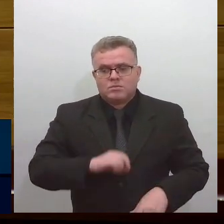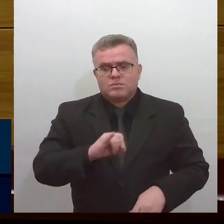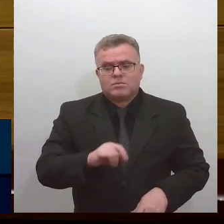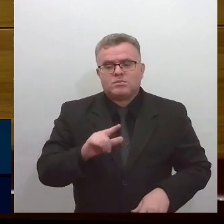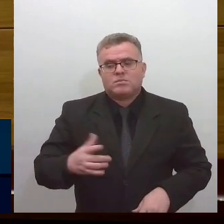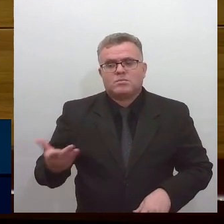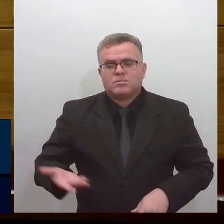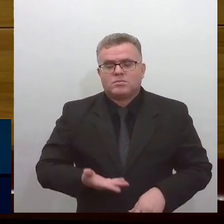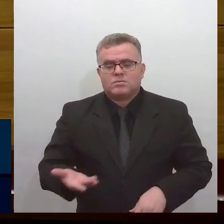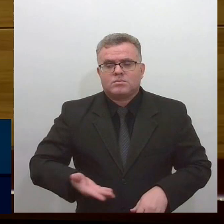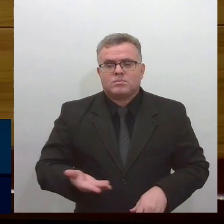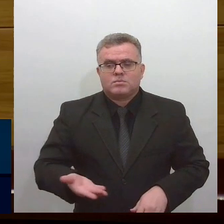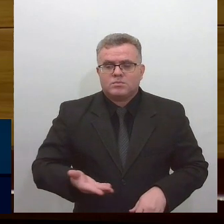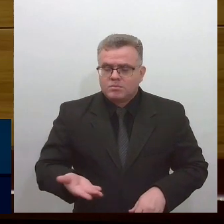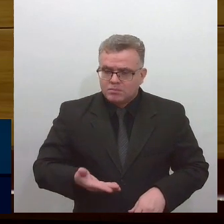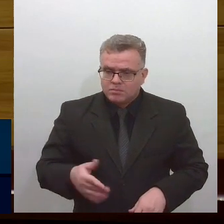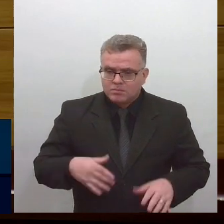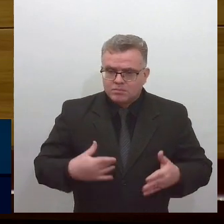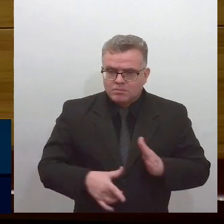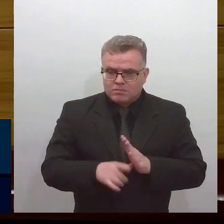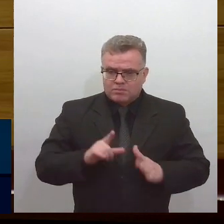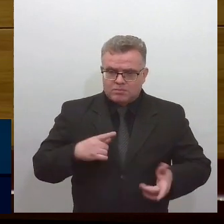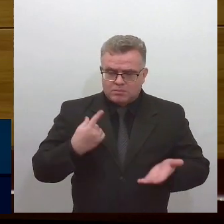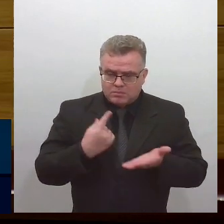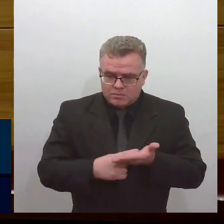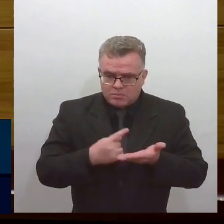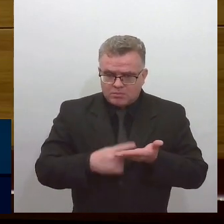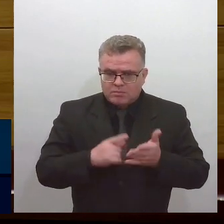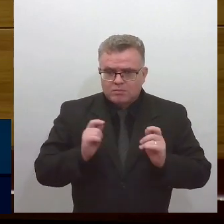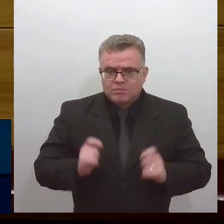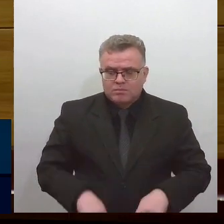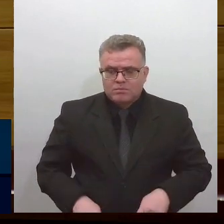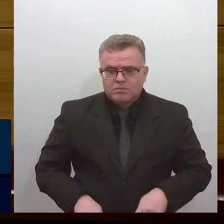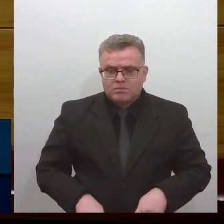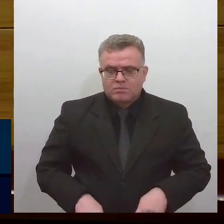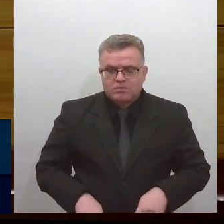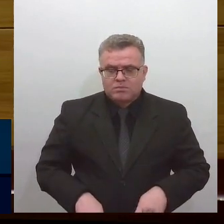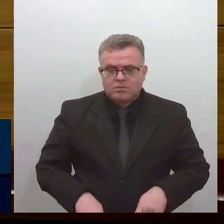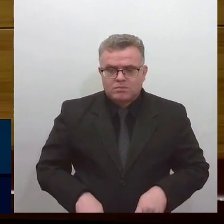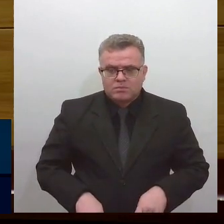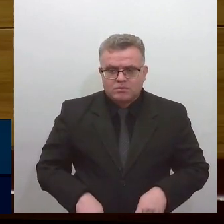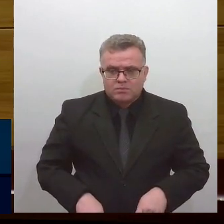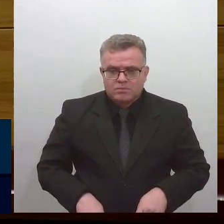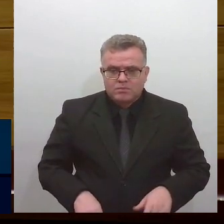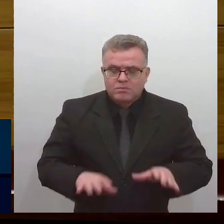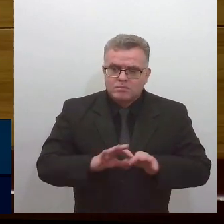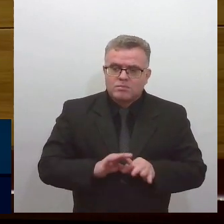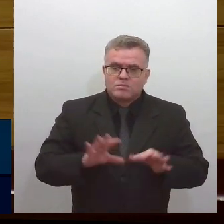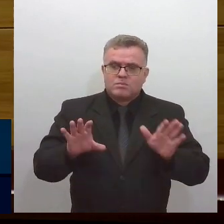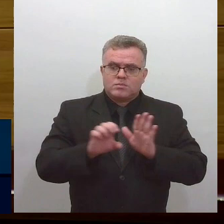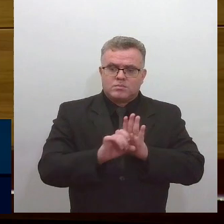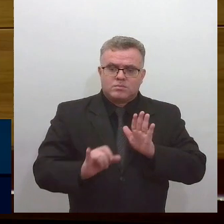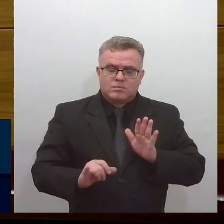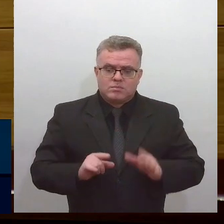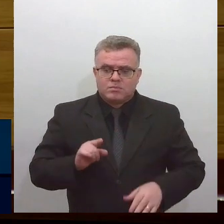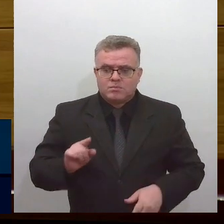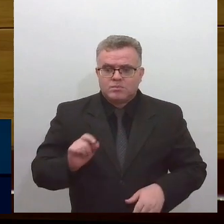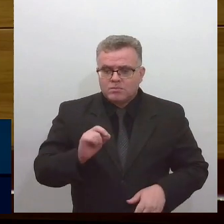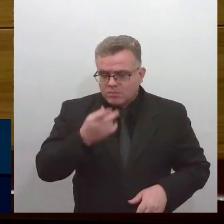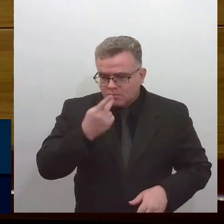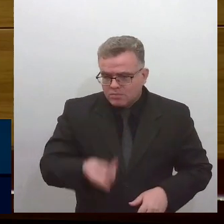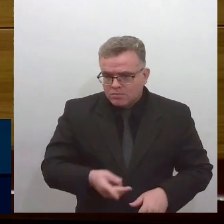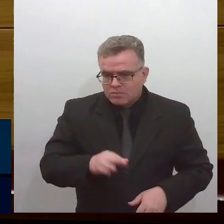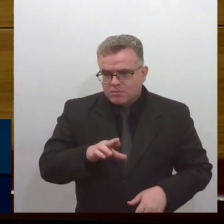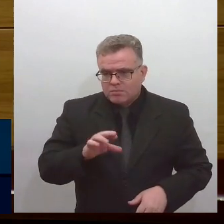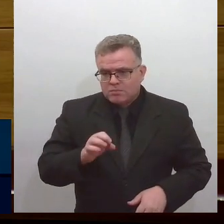eu acredito que até antes da absorção Nós já vamos e soltar um edital o engenheiro Rodrigo tá tratando disso